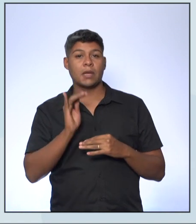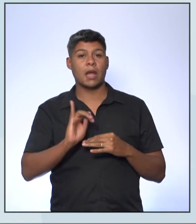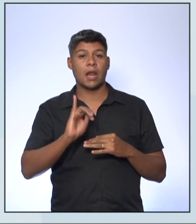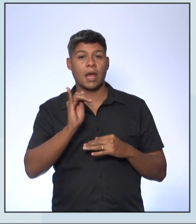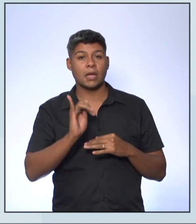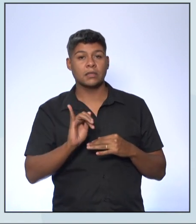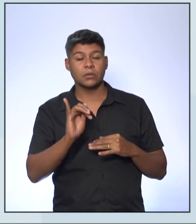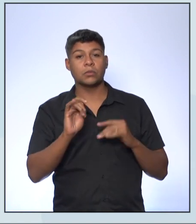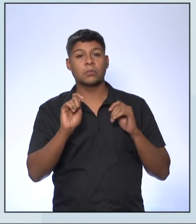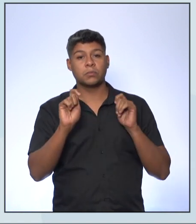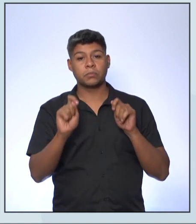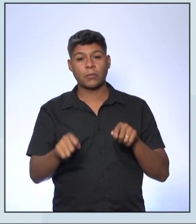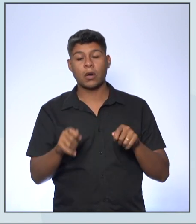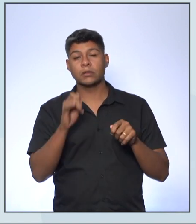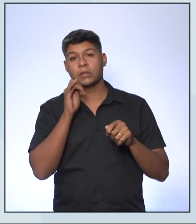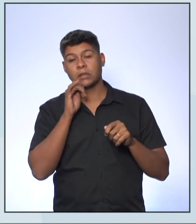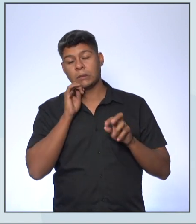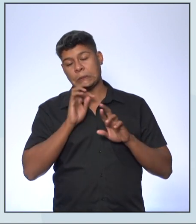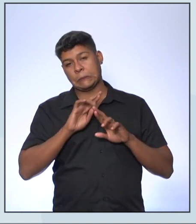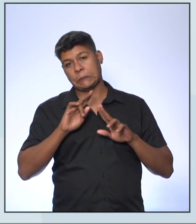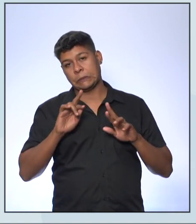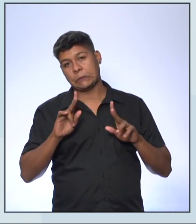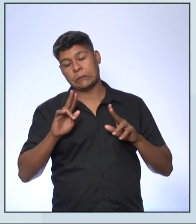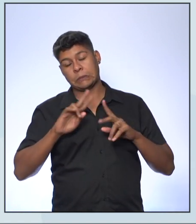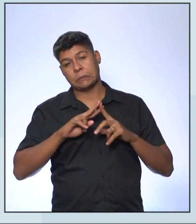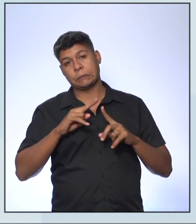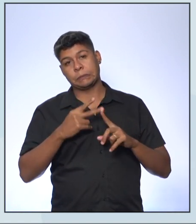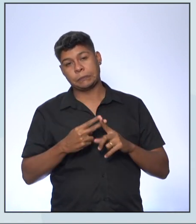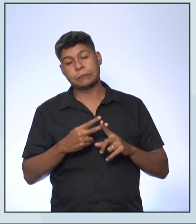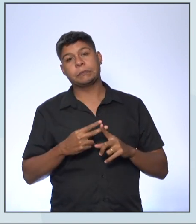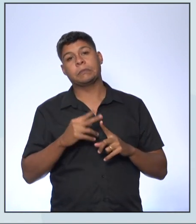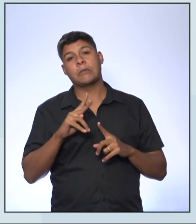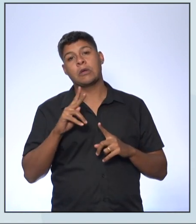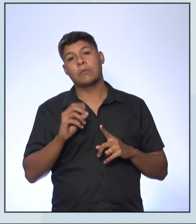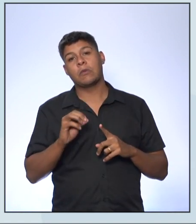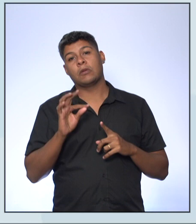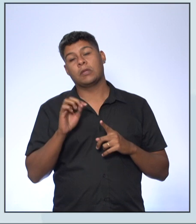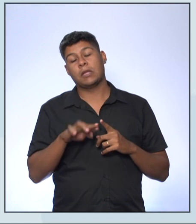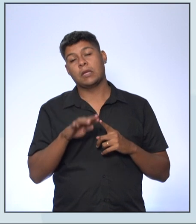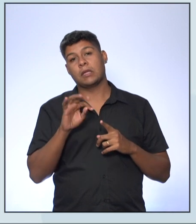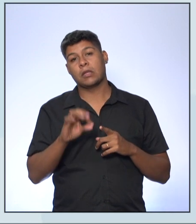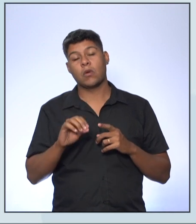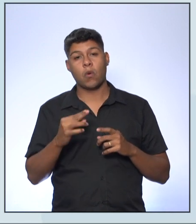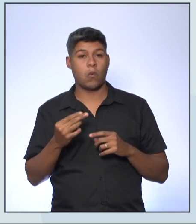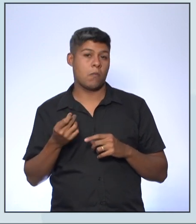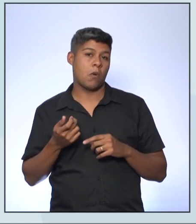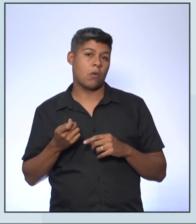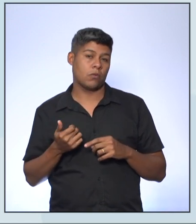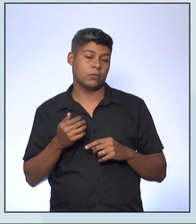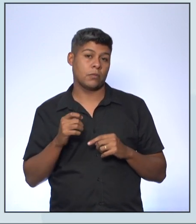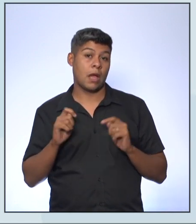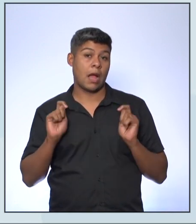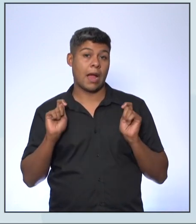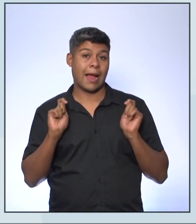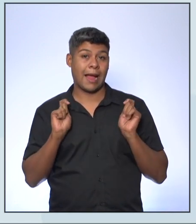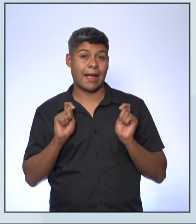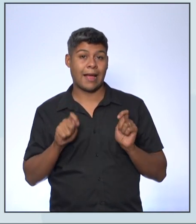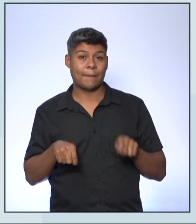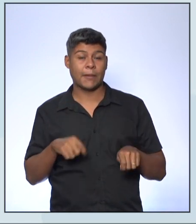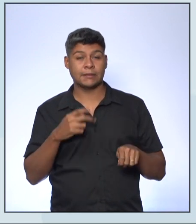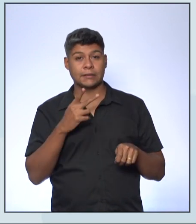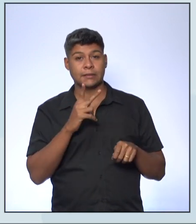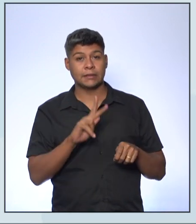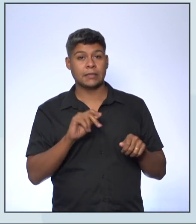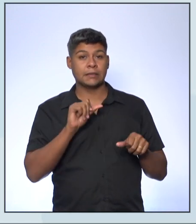ele pode ser muito potente ou pouco potente. Isso significa que a capacidade dele